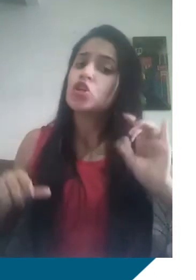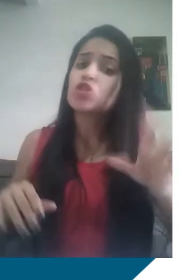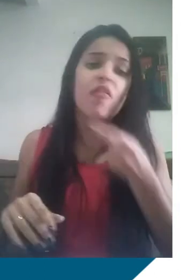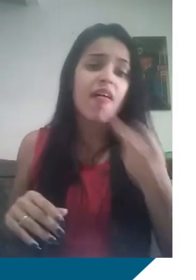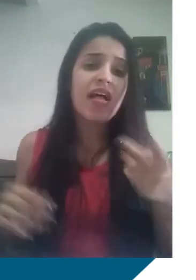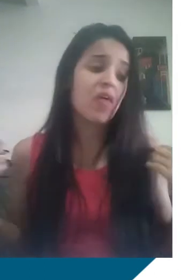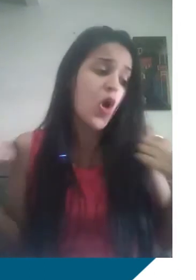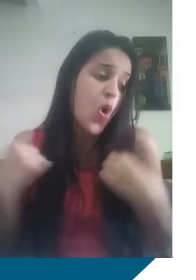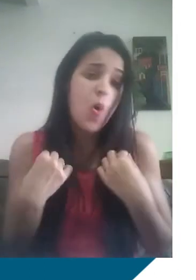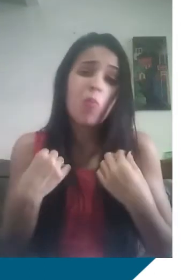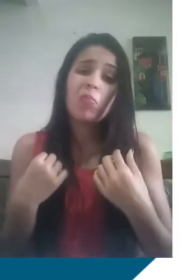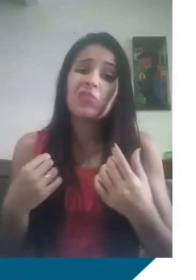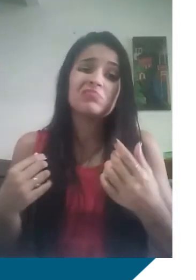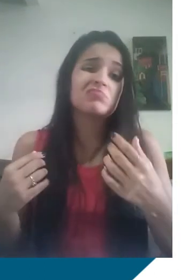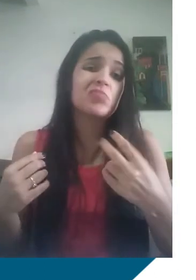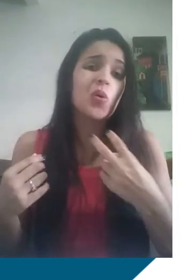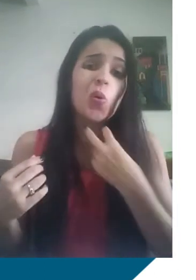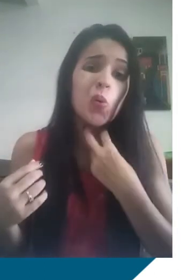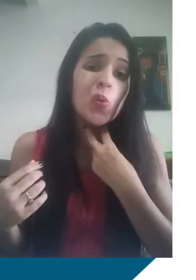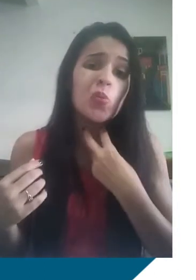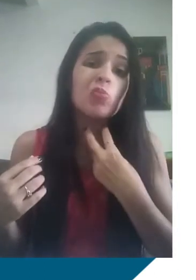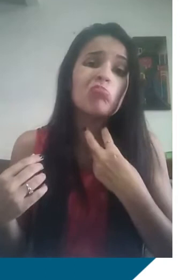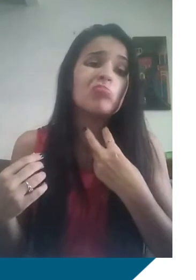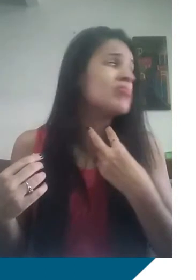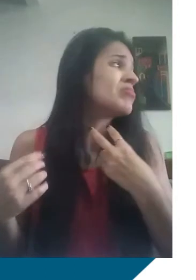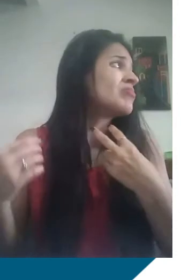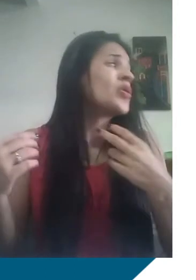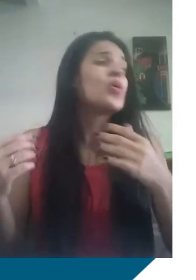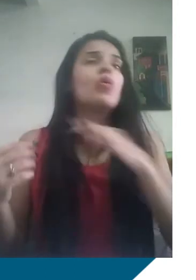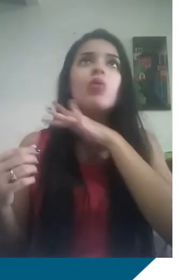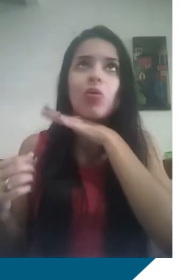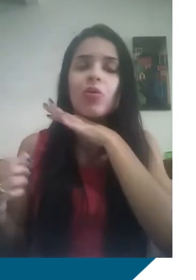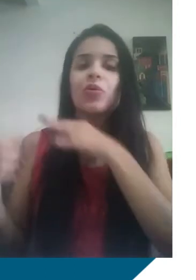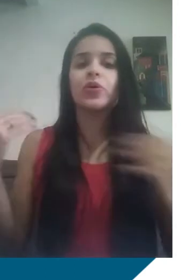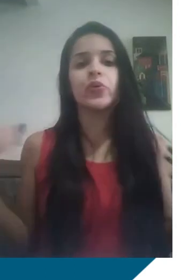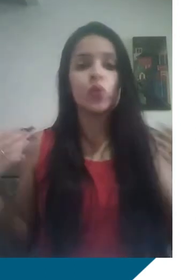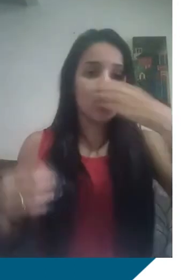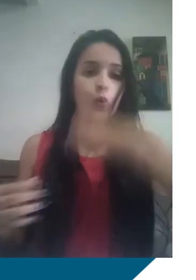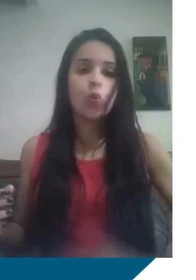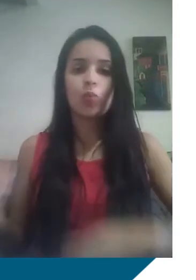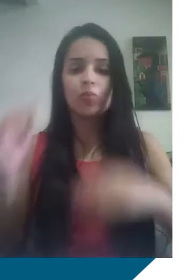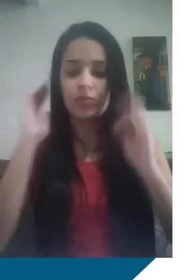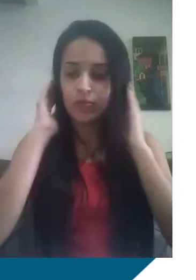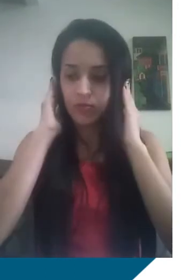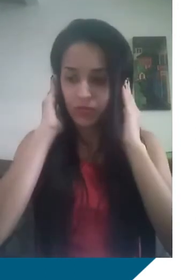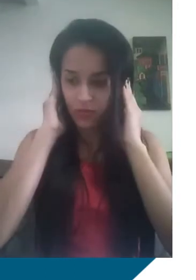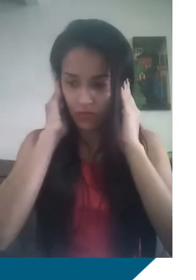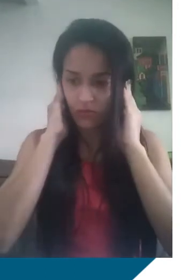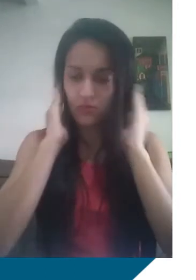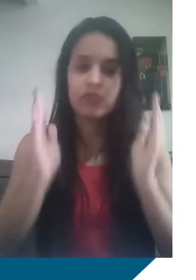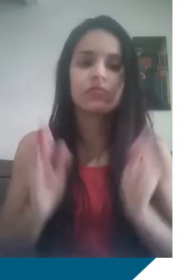Por meio de recursos linguísticos, os textos mobilizam estratégias para introduzir e